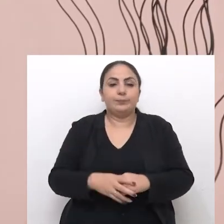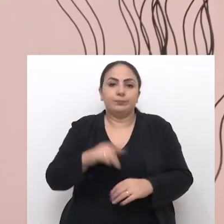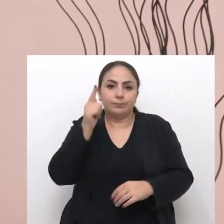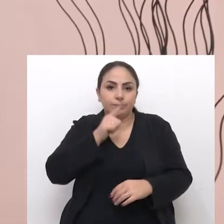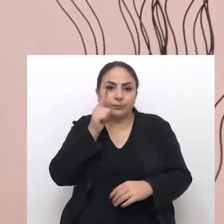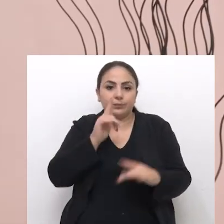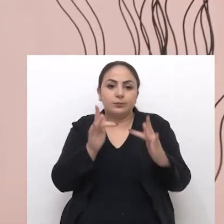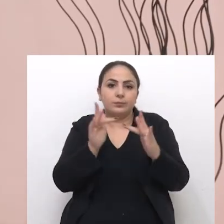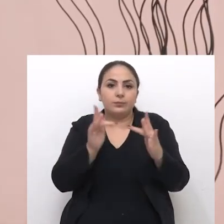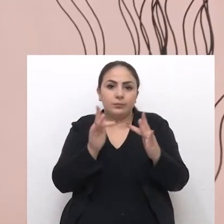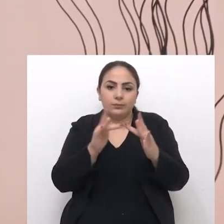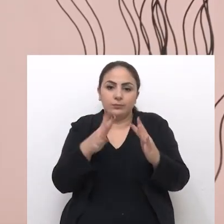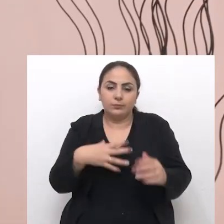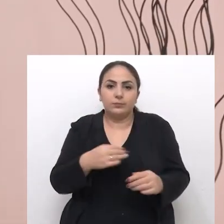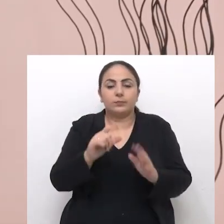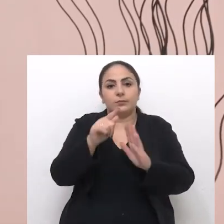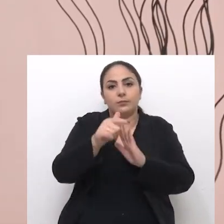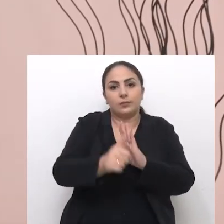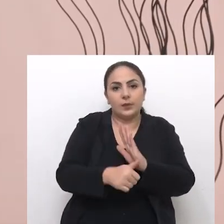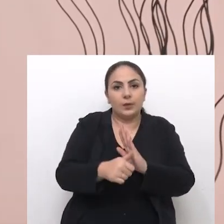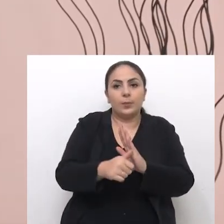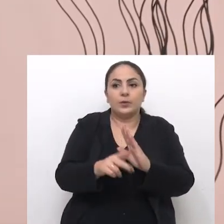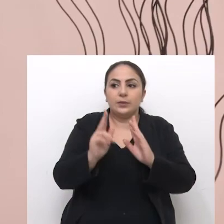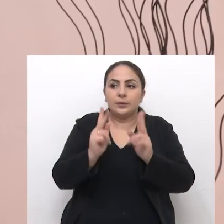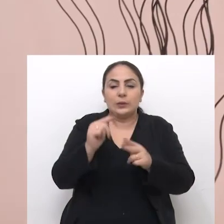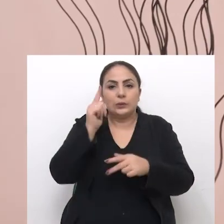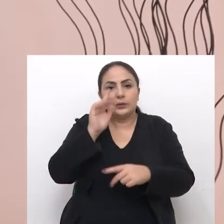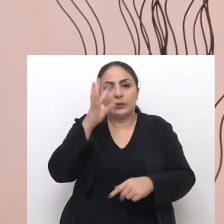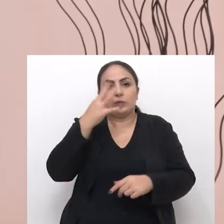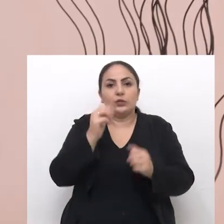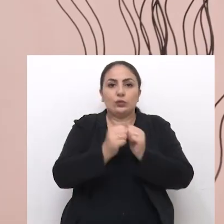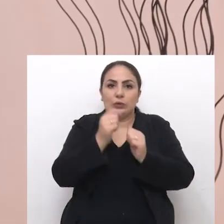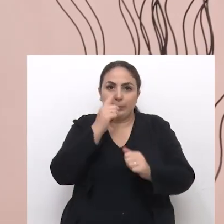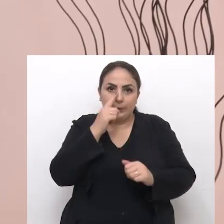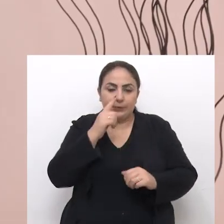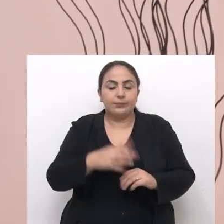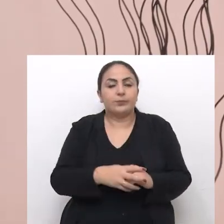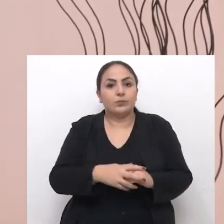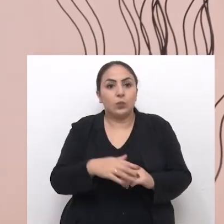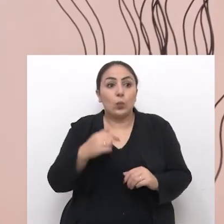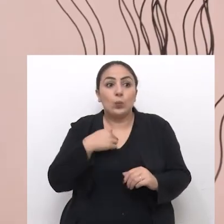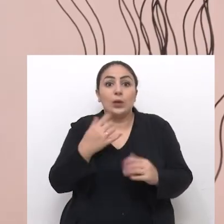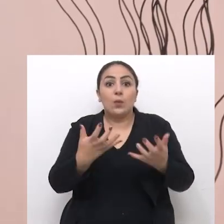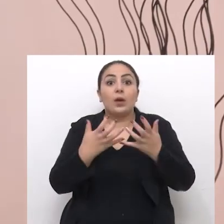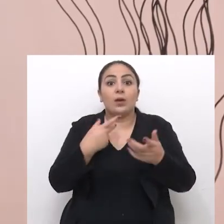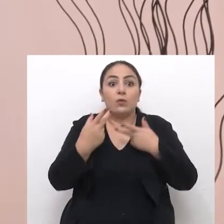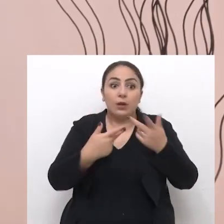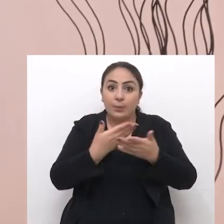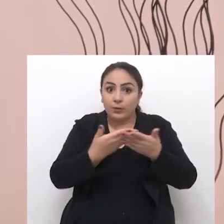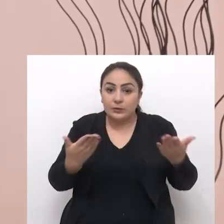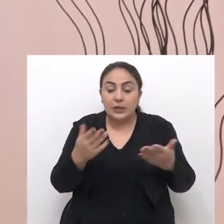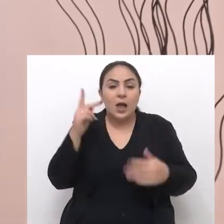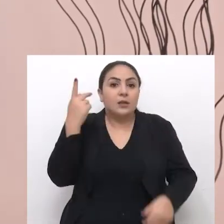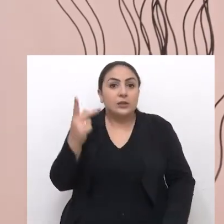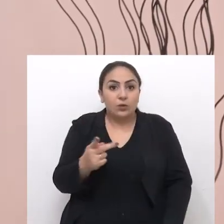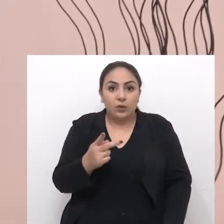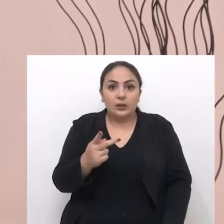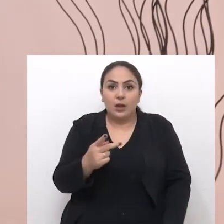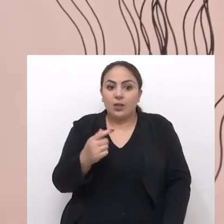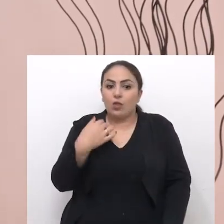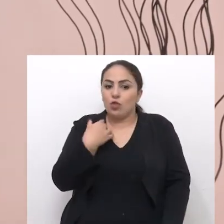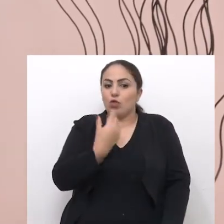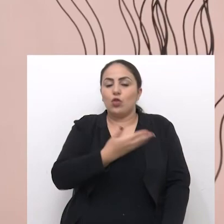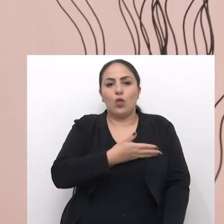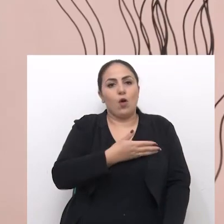ela conseguiu ter contato com a filha depois que ela mesma se resolveu com a mãe. O que eu quero dizer para vocês com essa